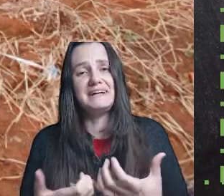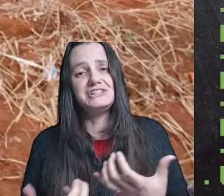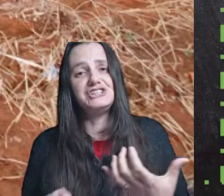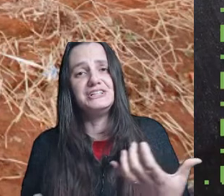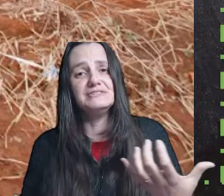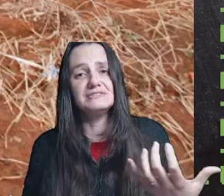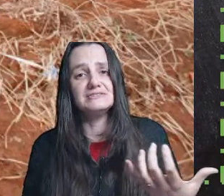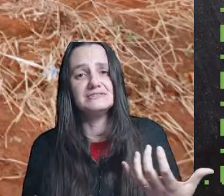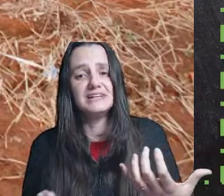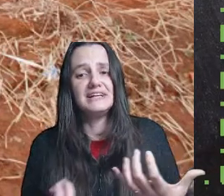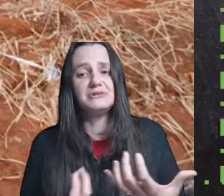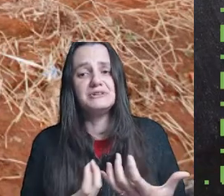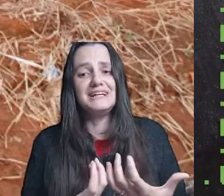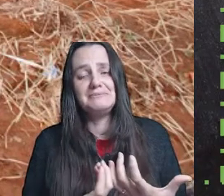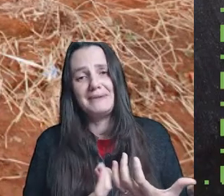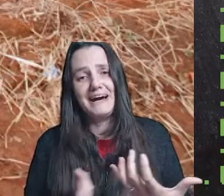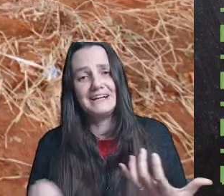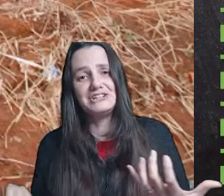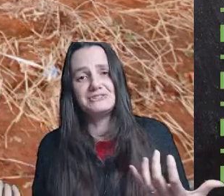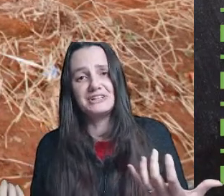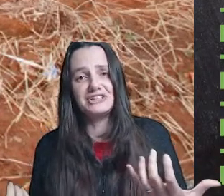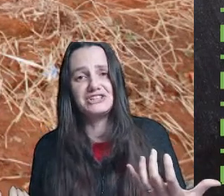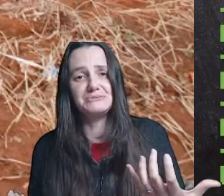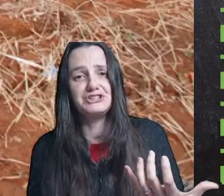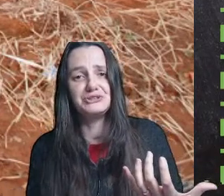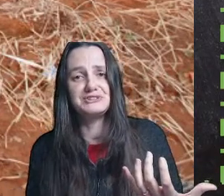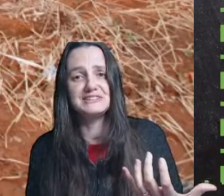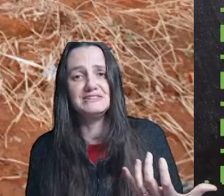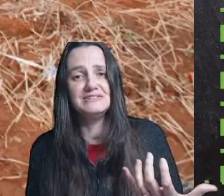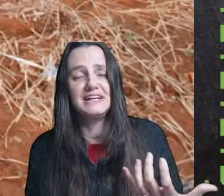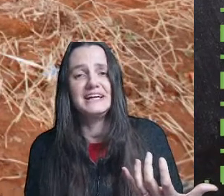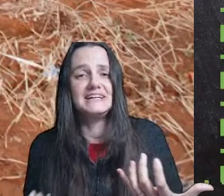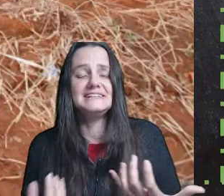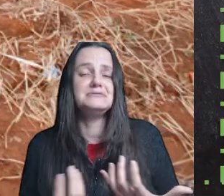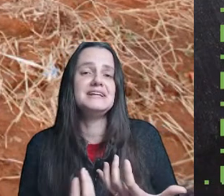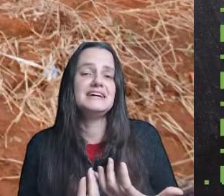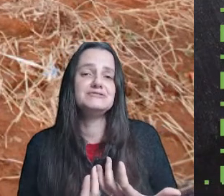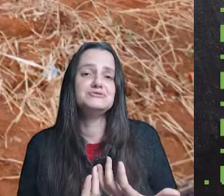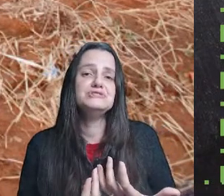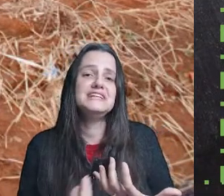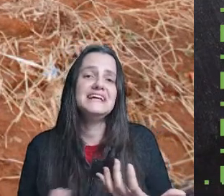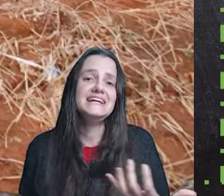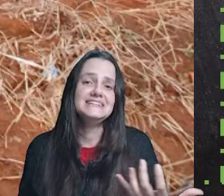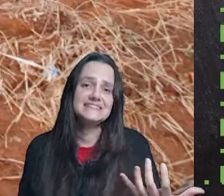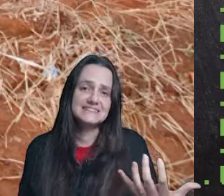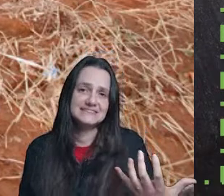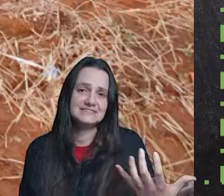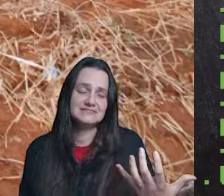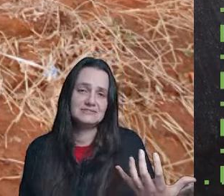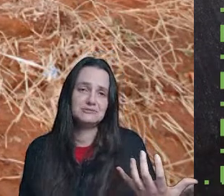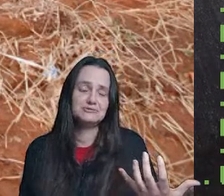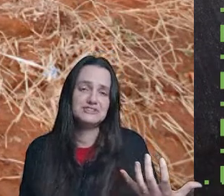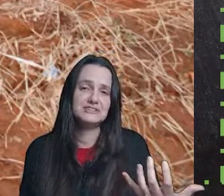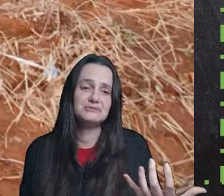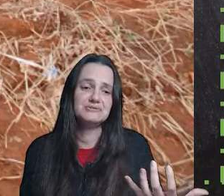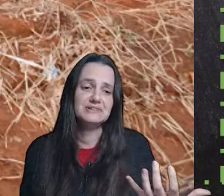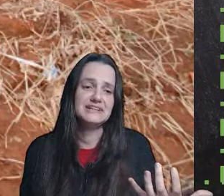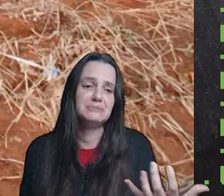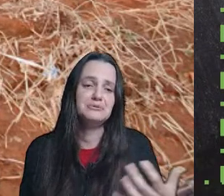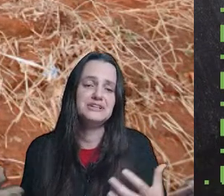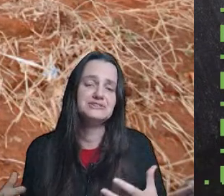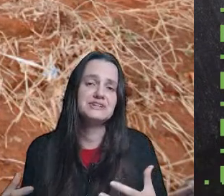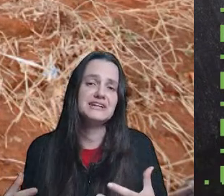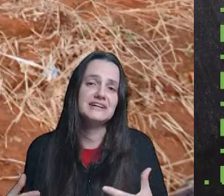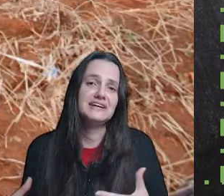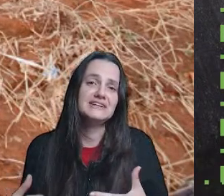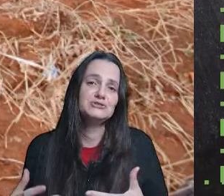degradando, tá? Partindo. E quando ele parte, o que a gente chama de erosão, ele também leva os nutrientes consigo.